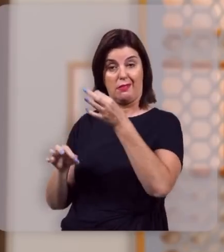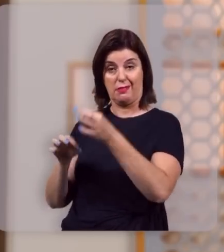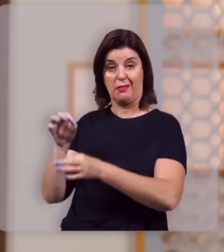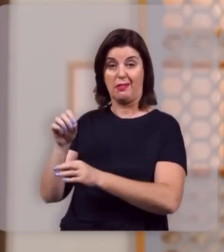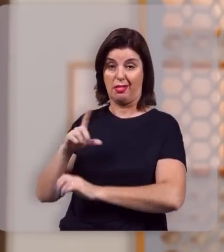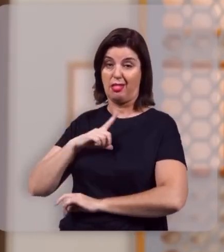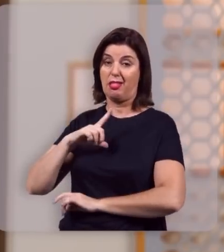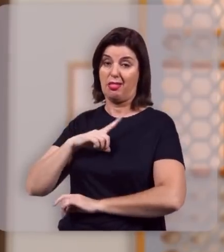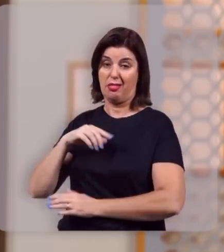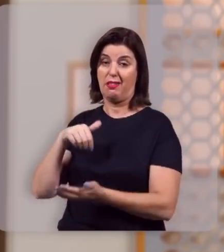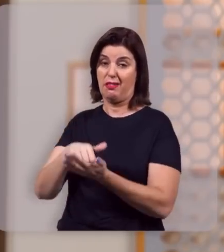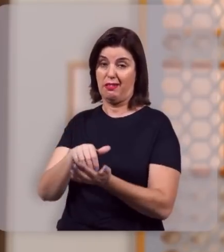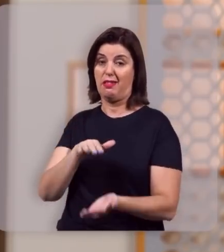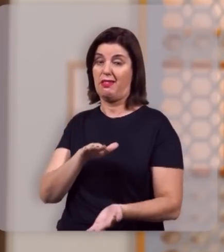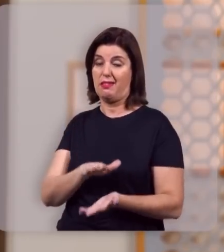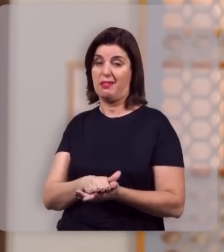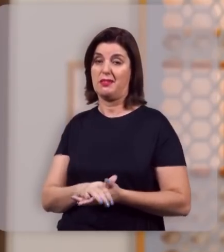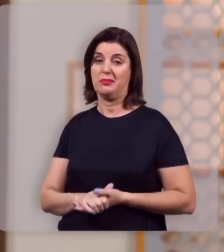foro íntimo.